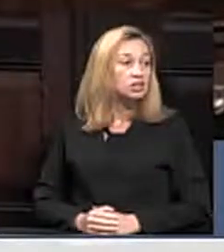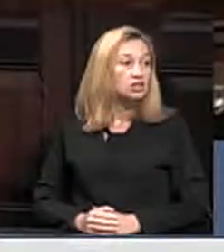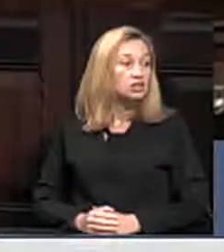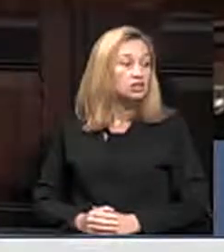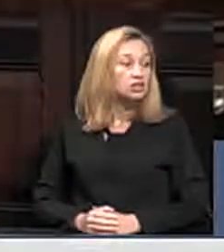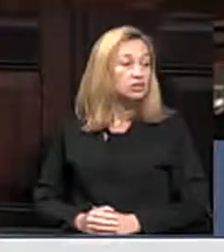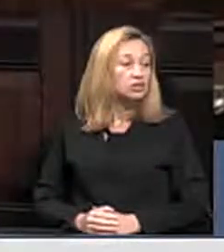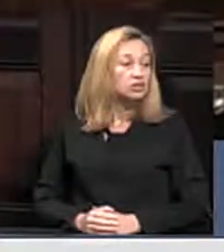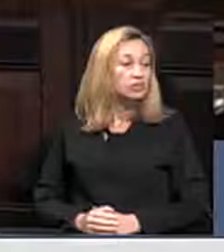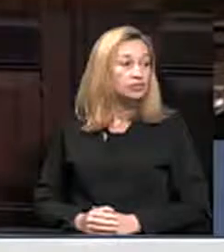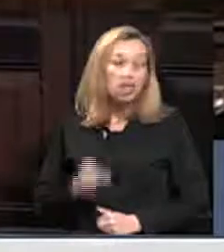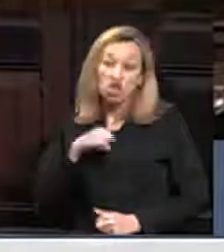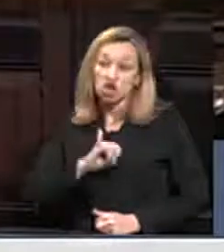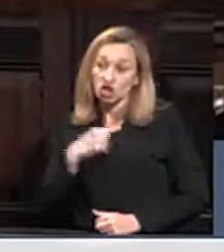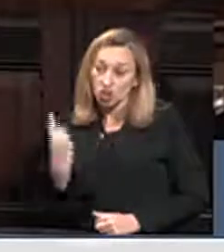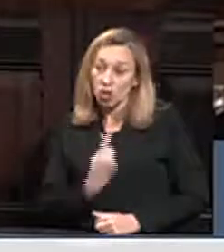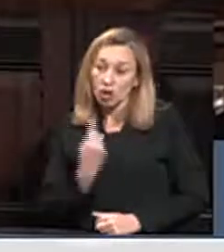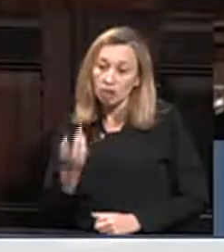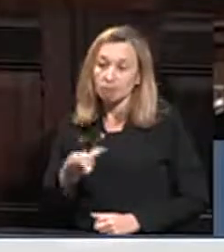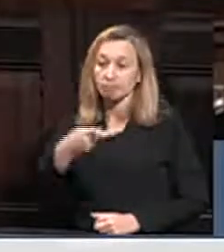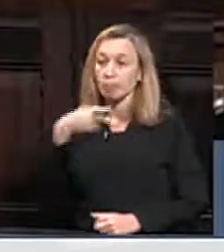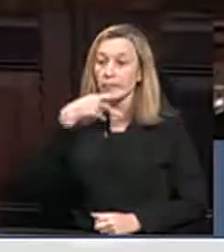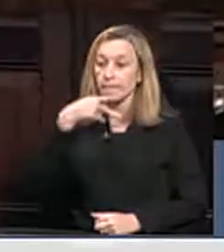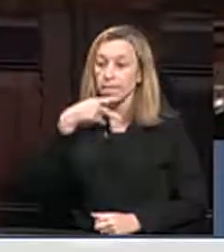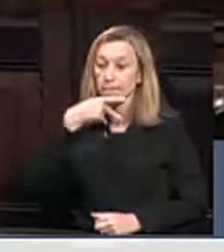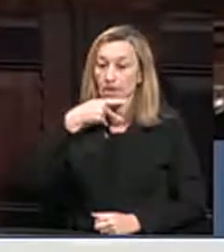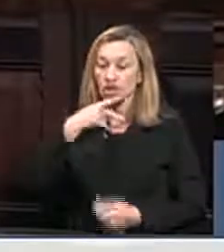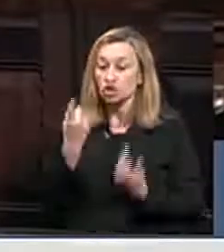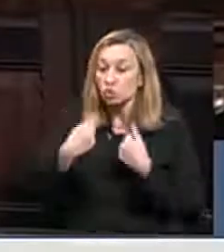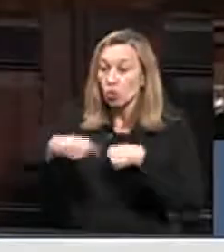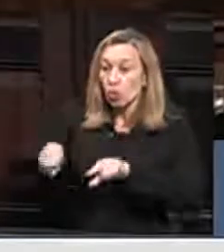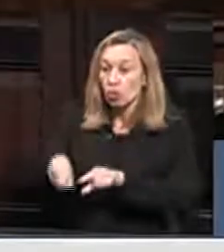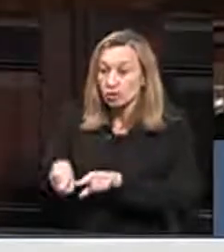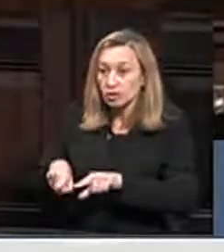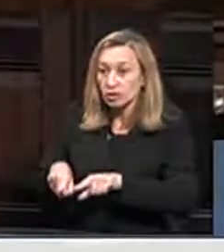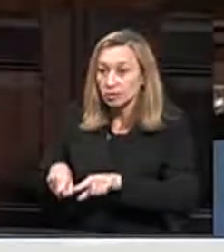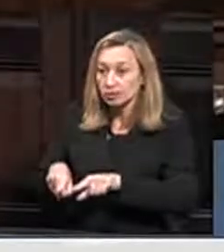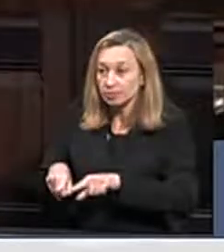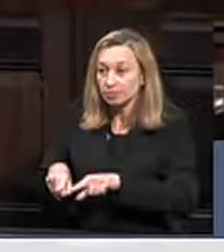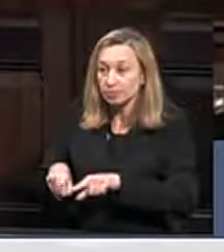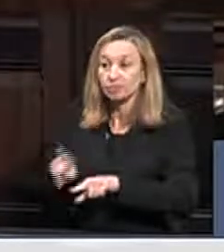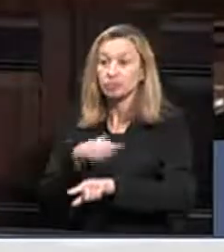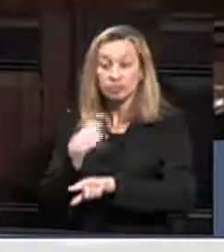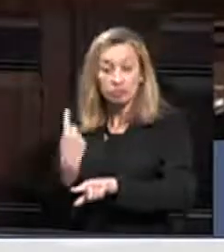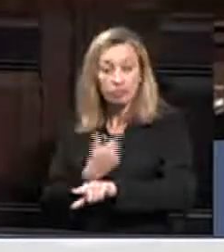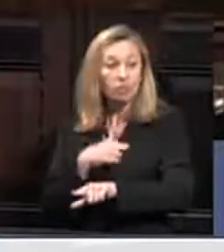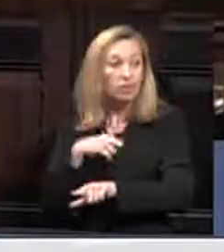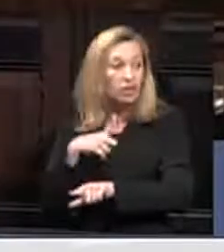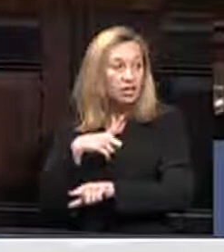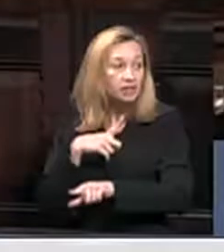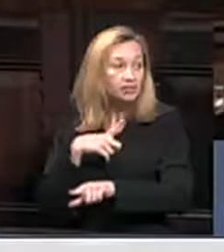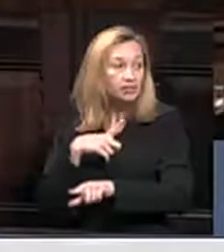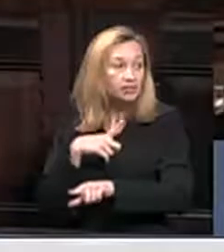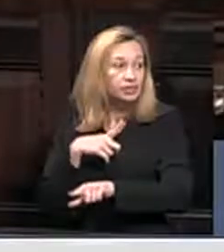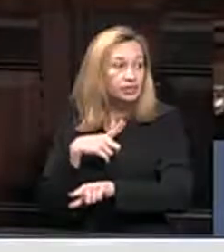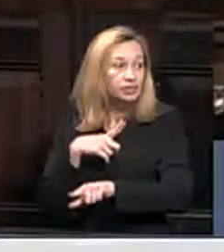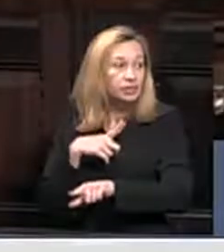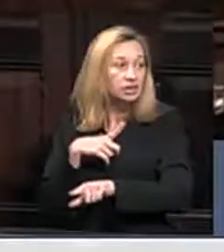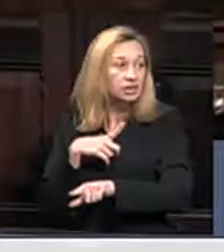um partido aqui de oposição, nós temos que estar